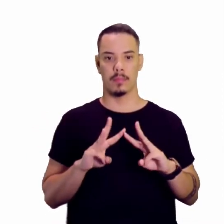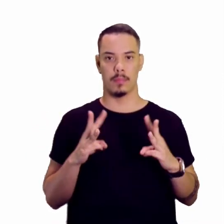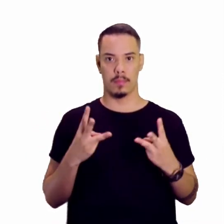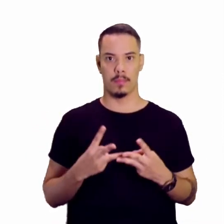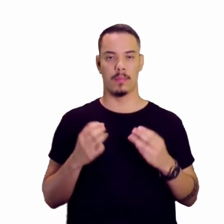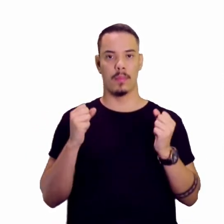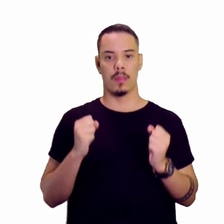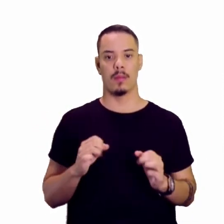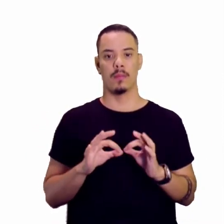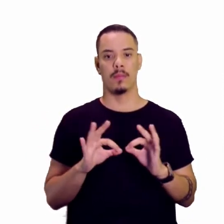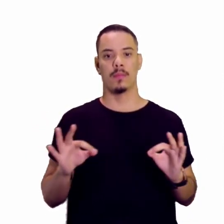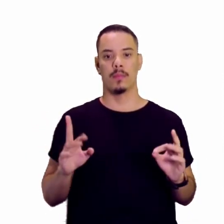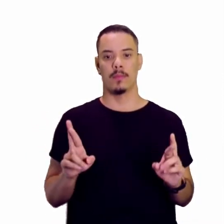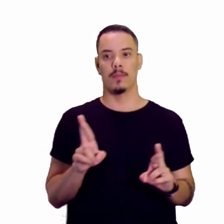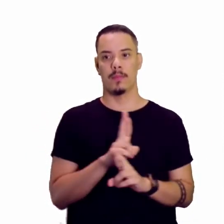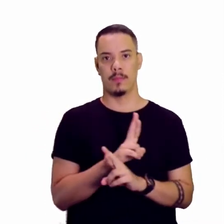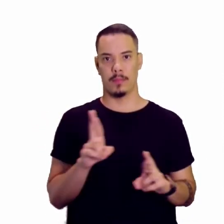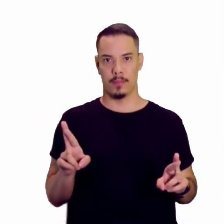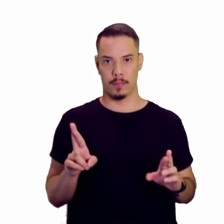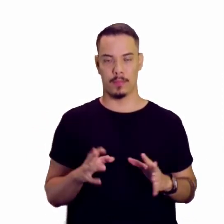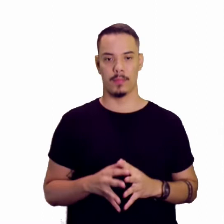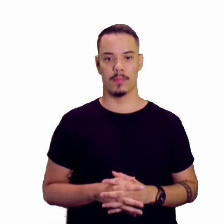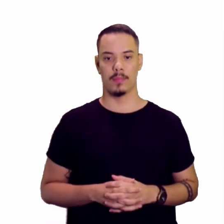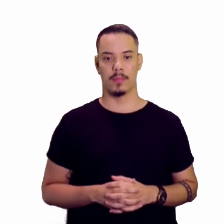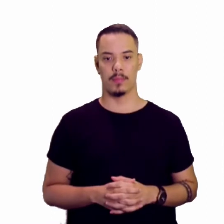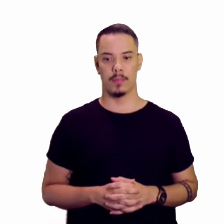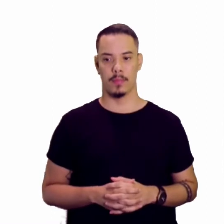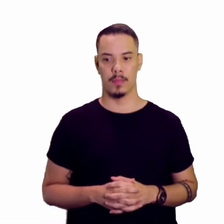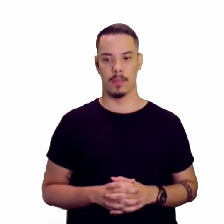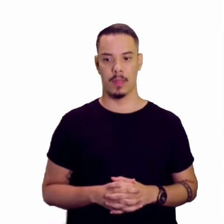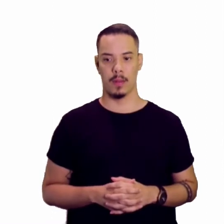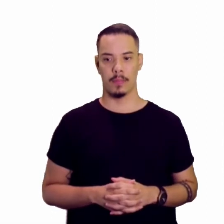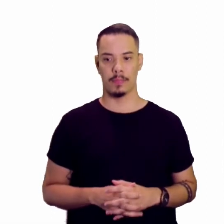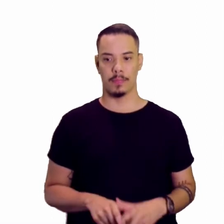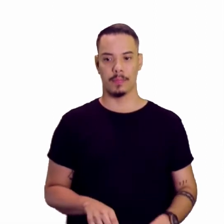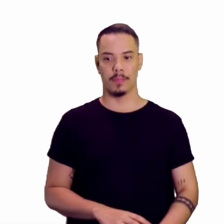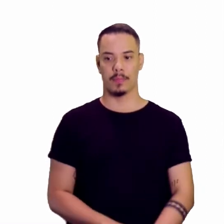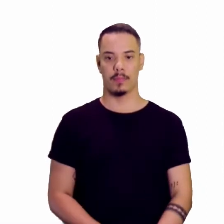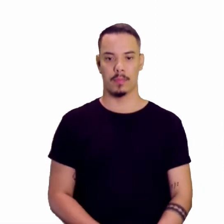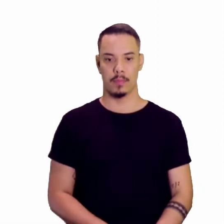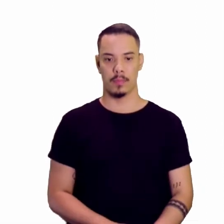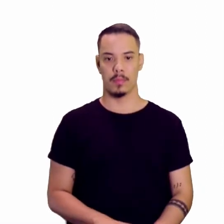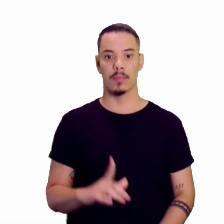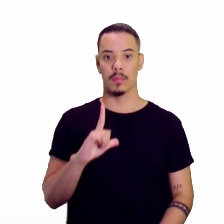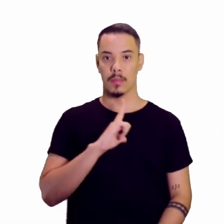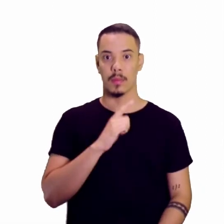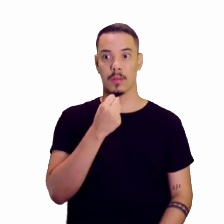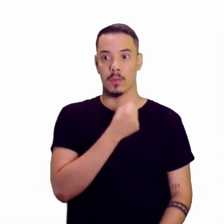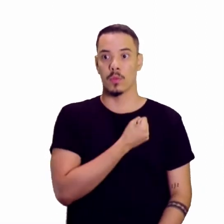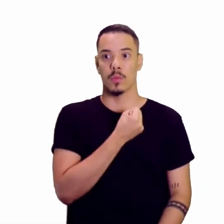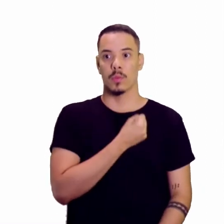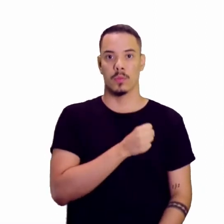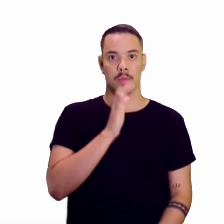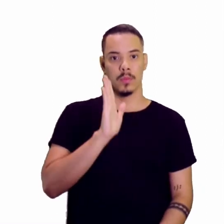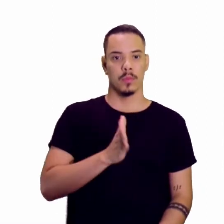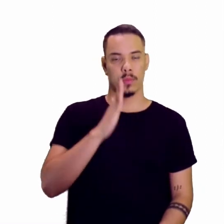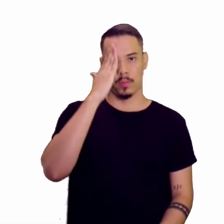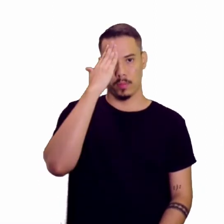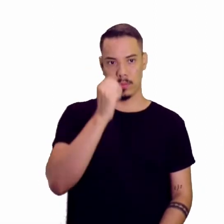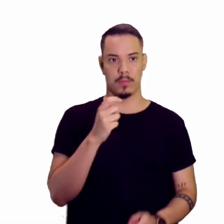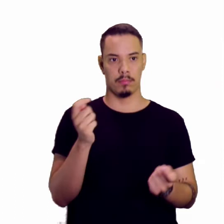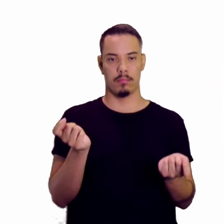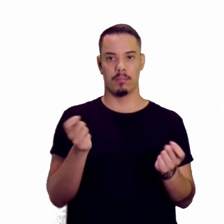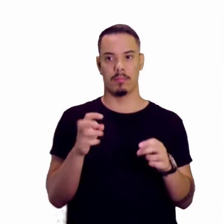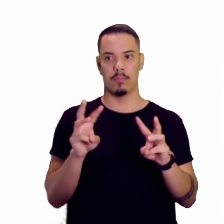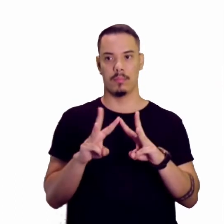medida por meio da relação, como o Décio falou. Pega uma força conhecida, o valor da aceleração da gravidade conhecido, dá para calcular a massa.